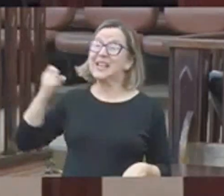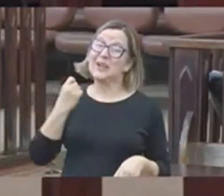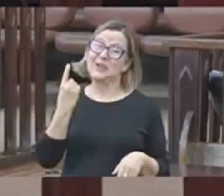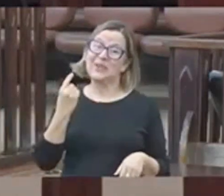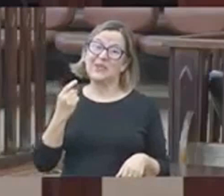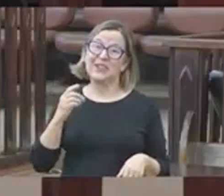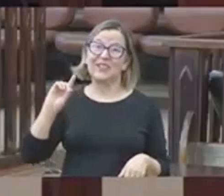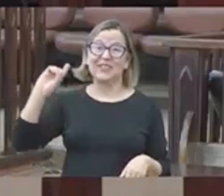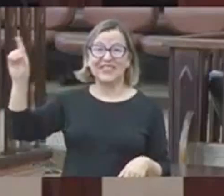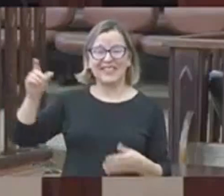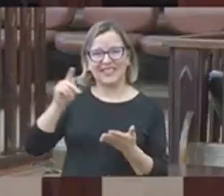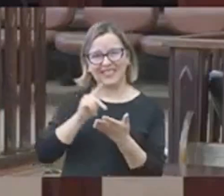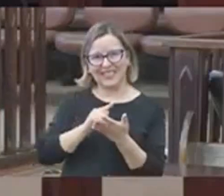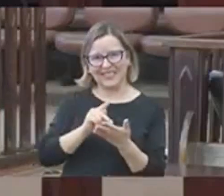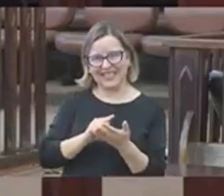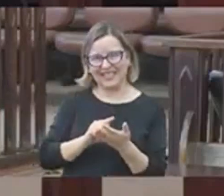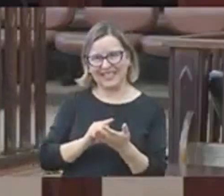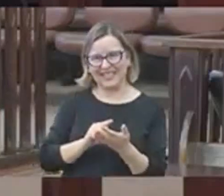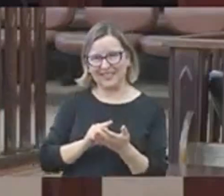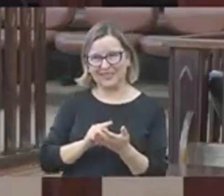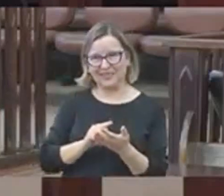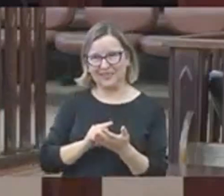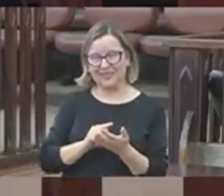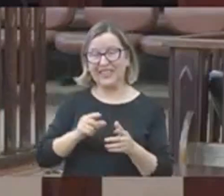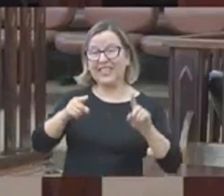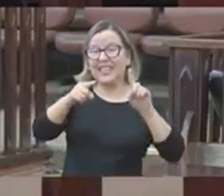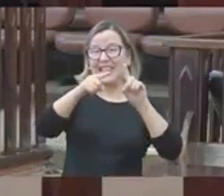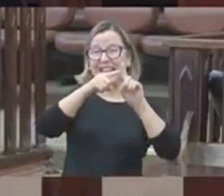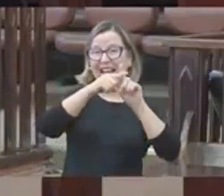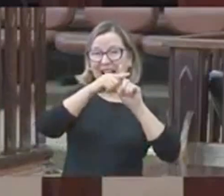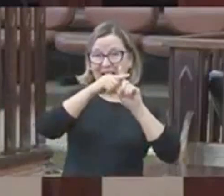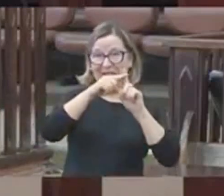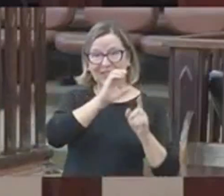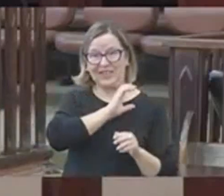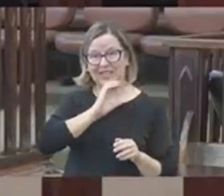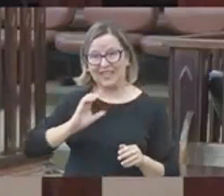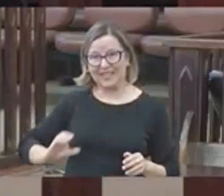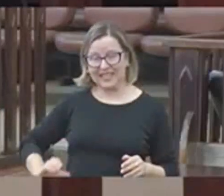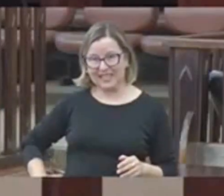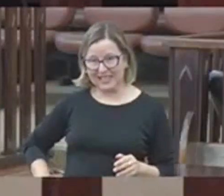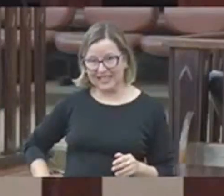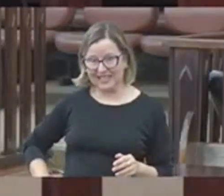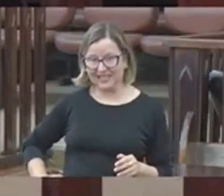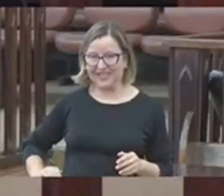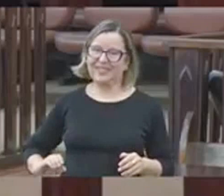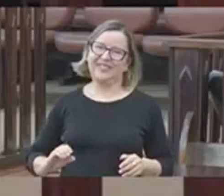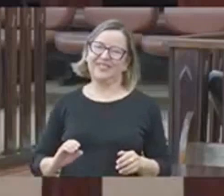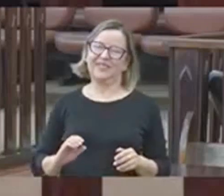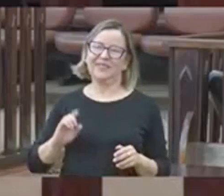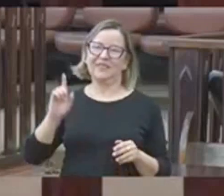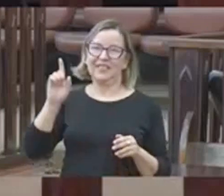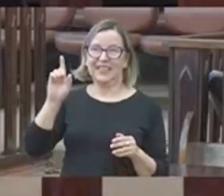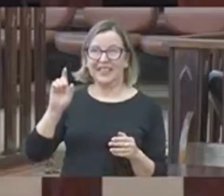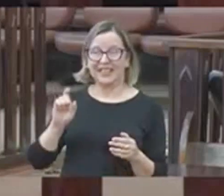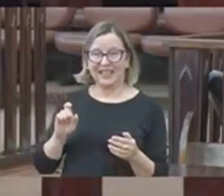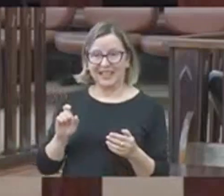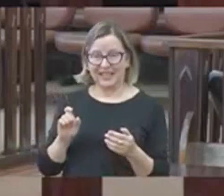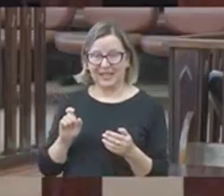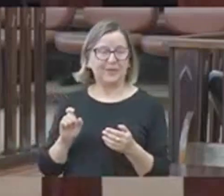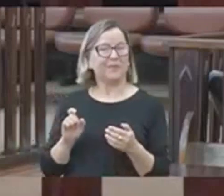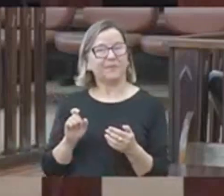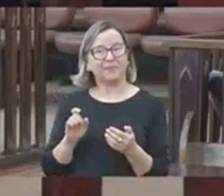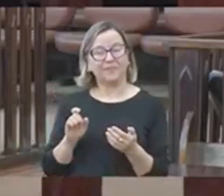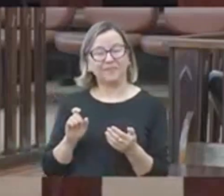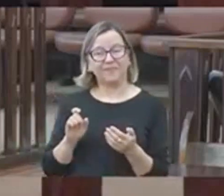de Cristo é de verdade um lugar de humilhação. É o ponto que antecede a ressurreição. E